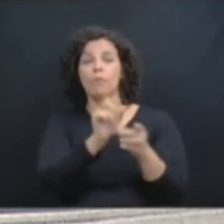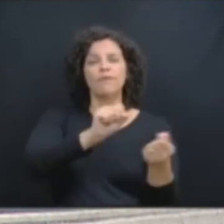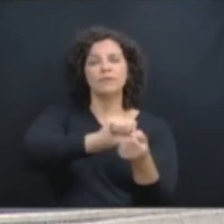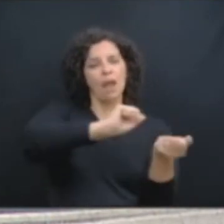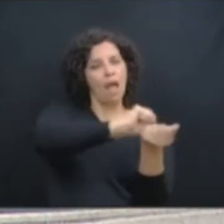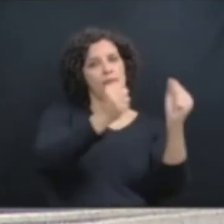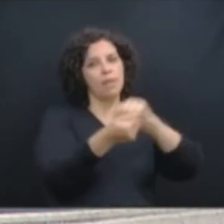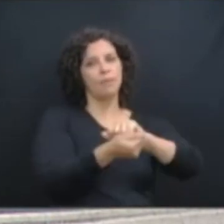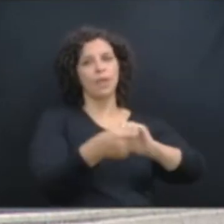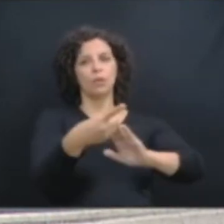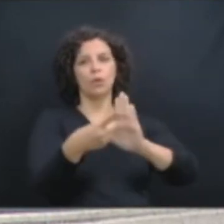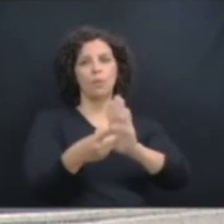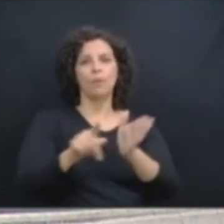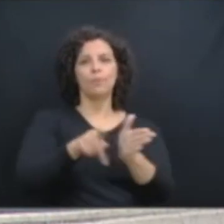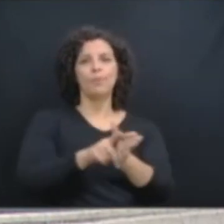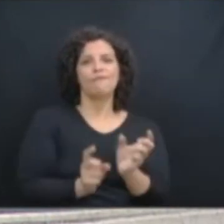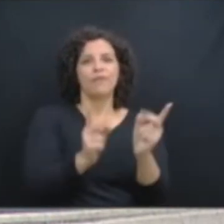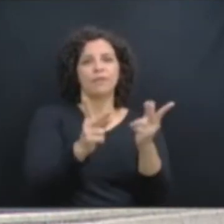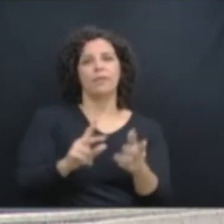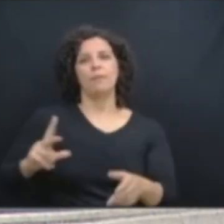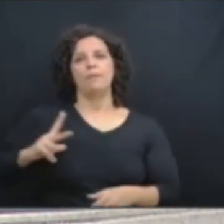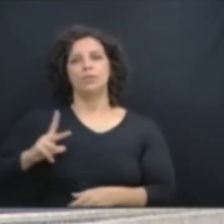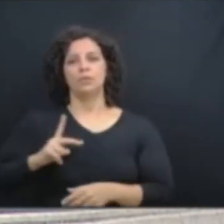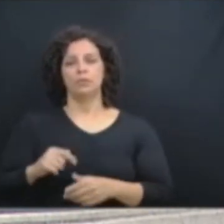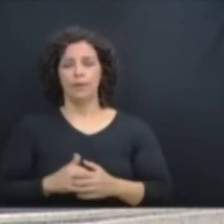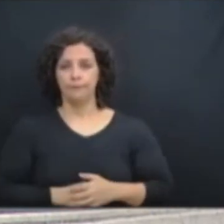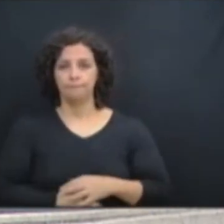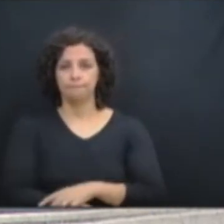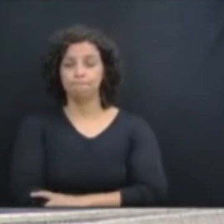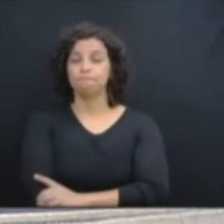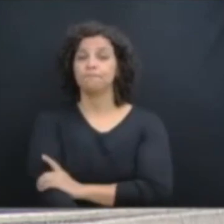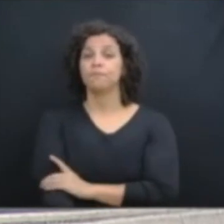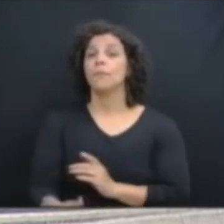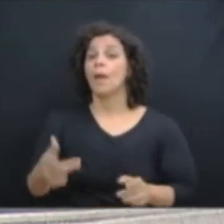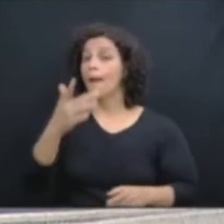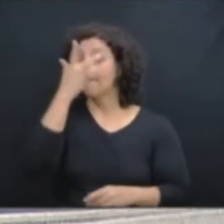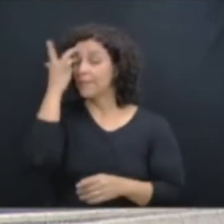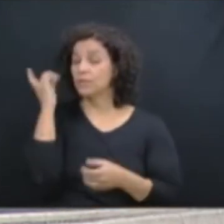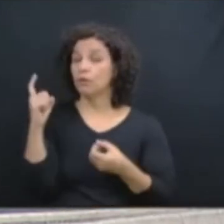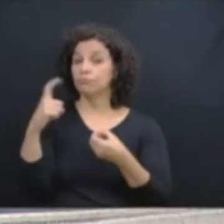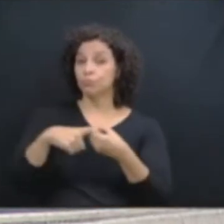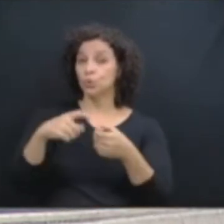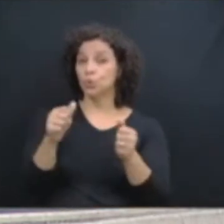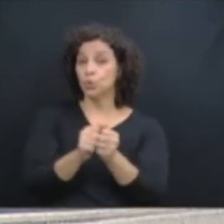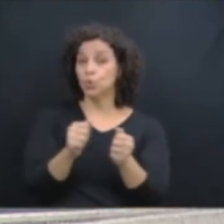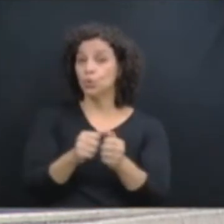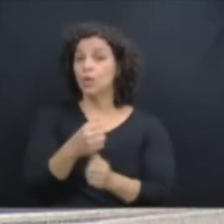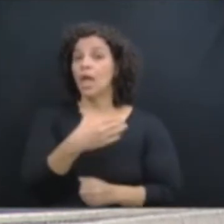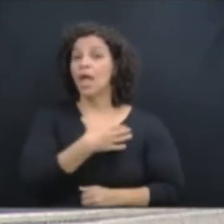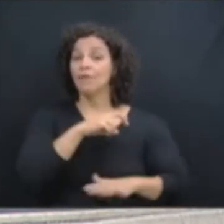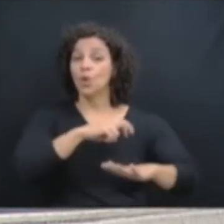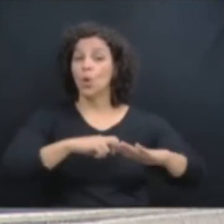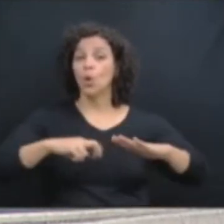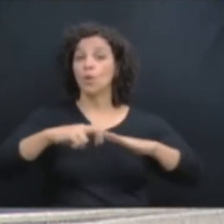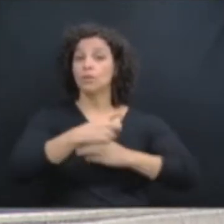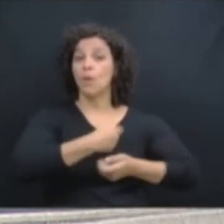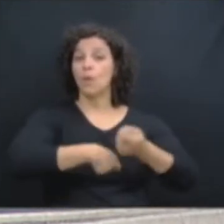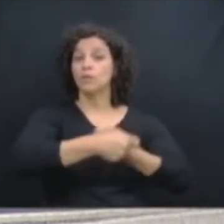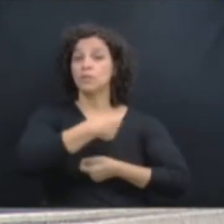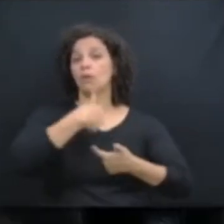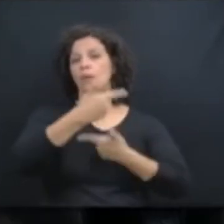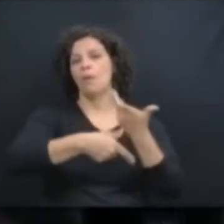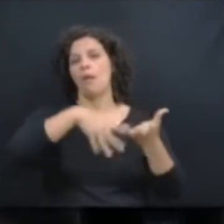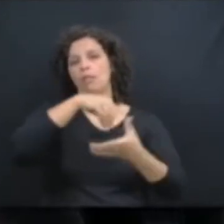privatização. Um dos sócios, dos acionistas do escritório, é filho de uma conselheira de administração